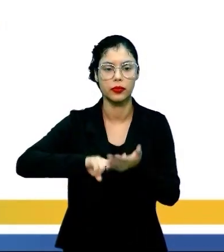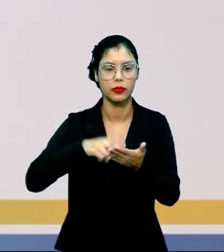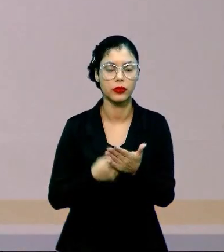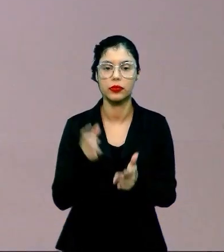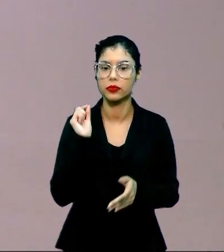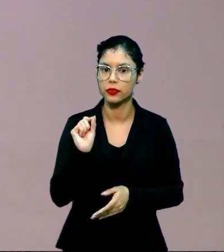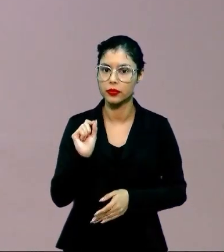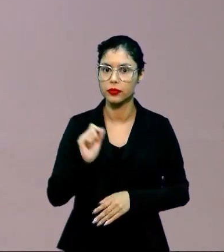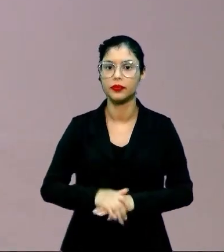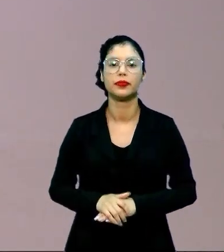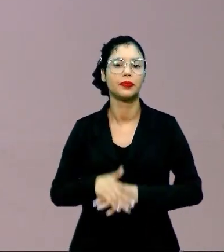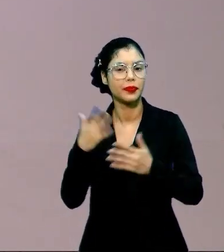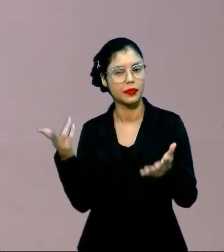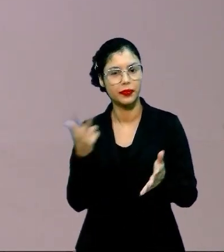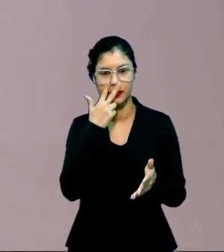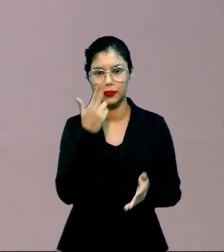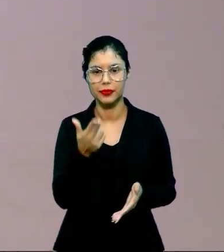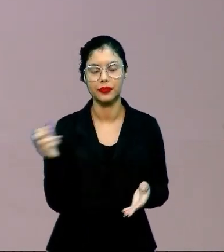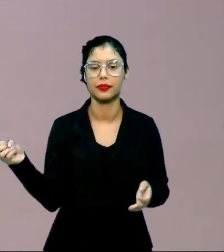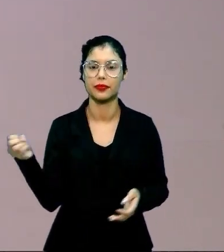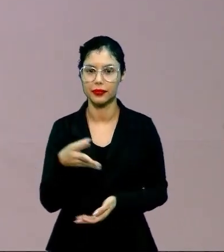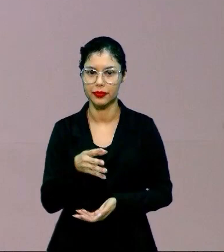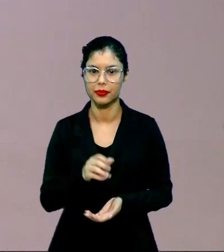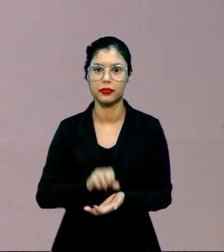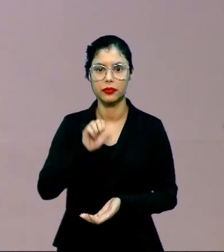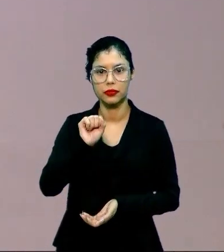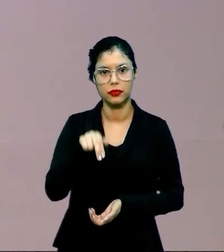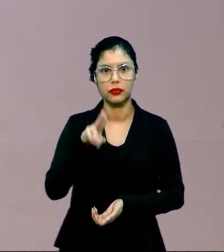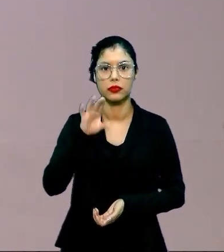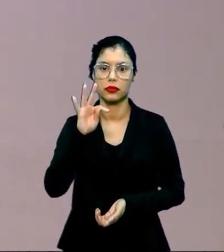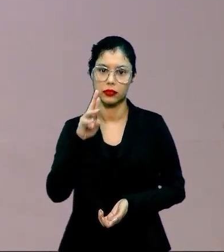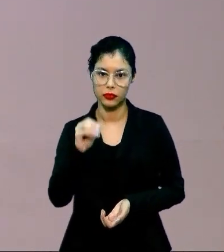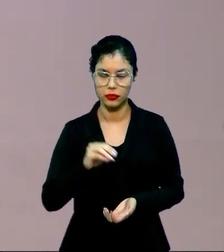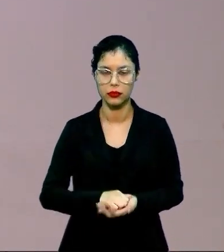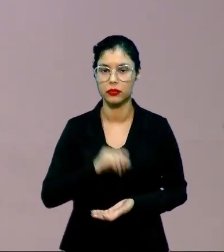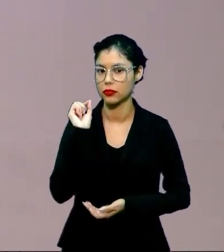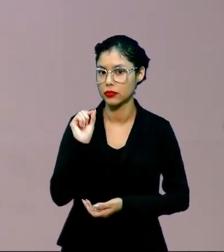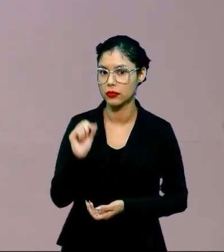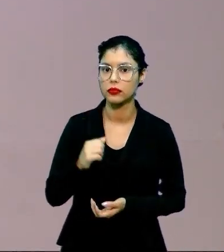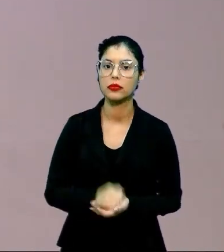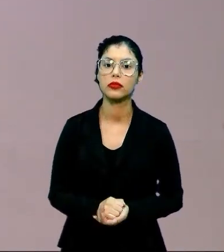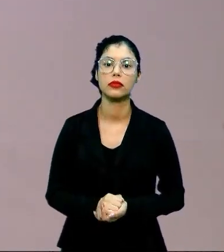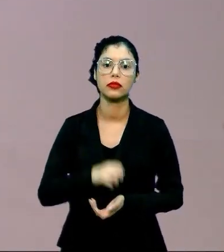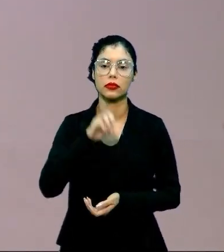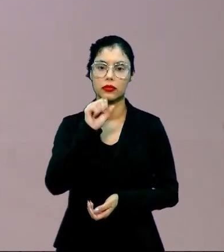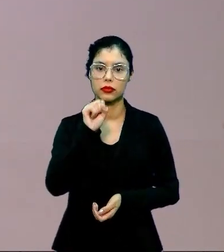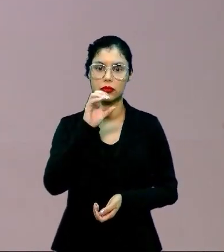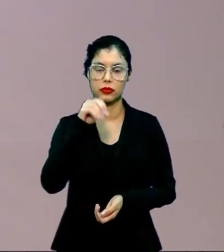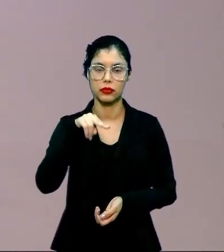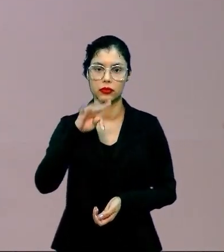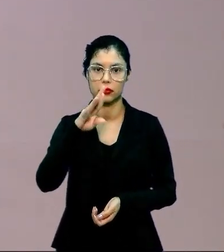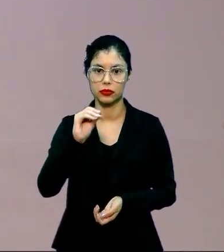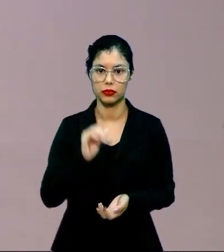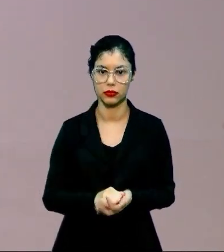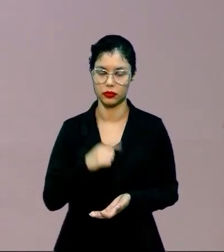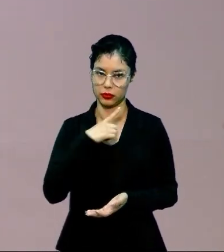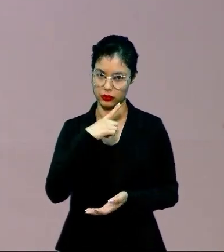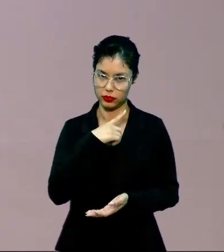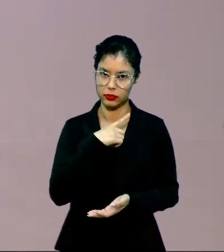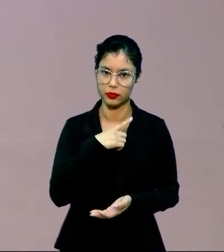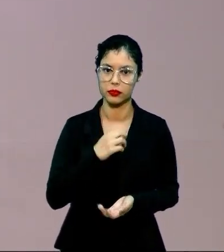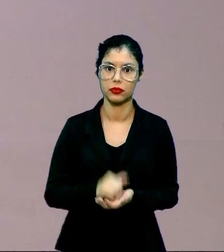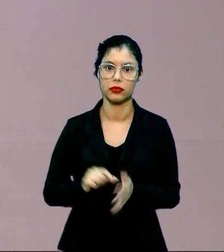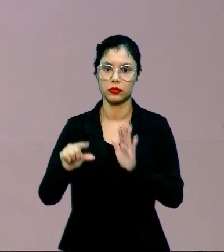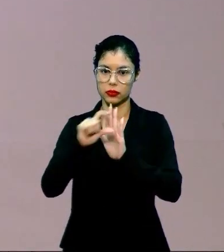em... Aí aparece uma palavrinha nova, soneto. Professora, o que é soneto? Então, em um soneto, eu tenho as duas